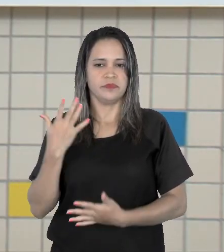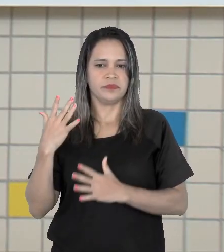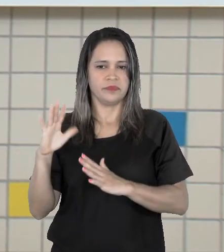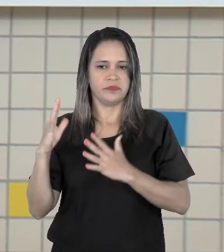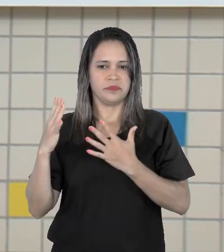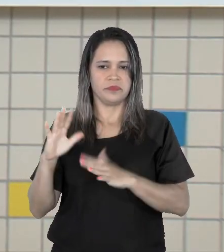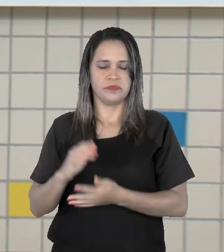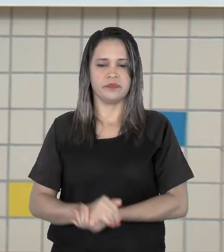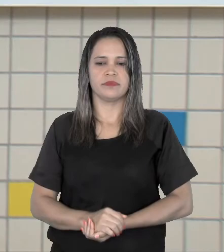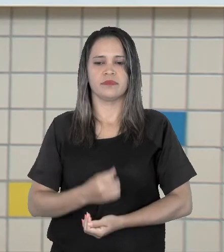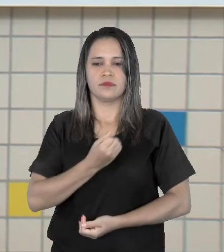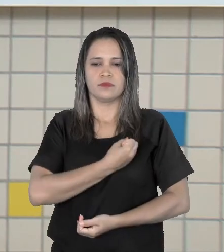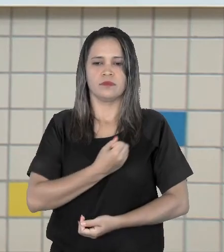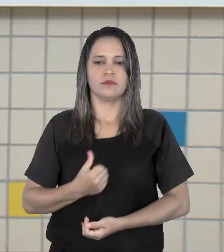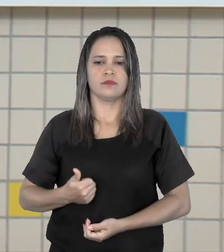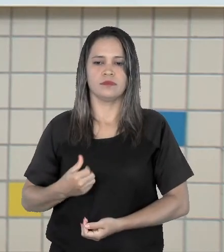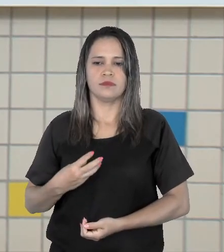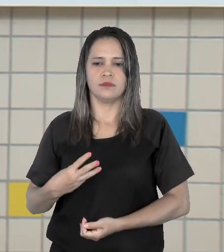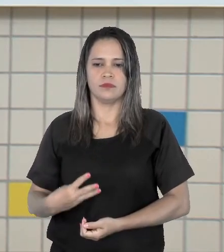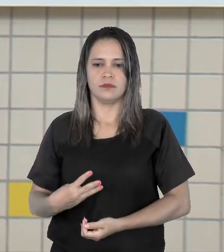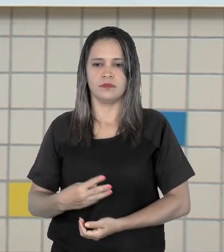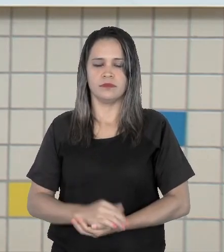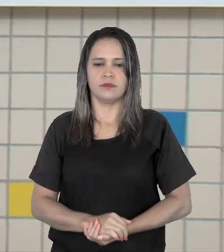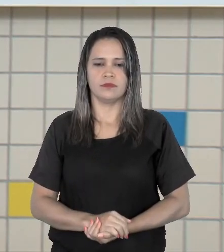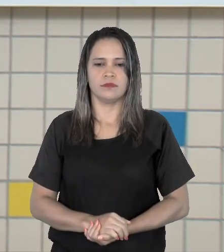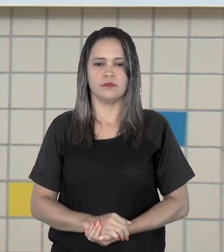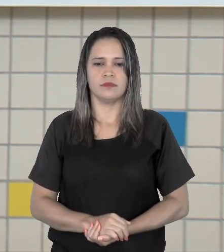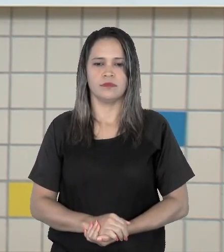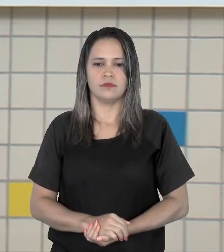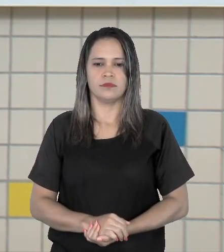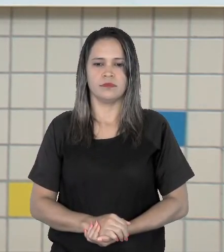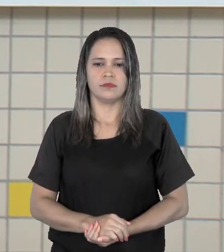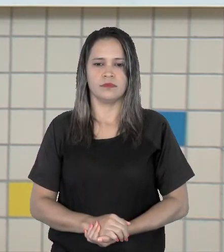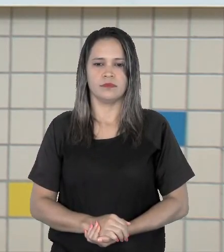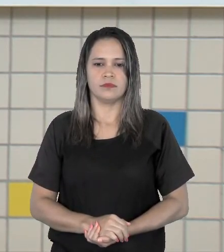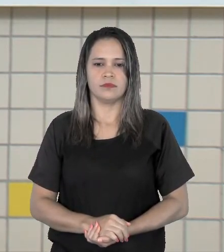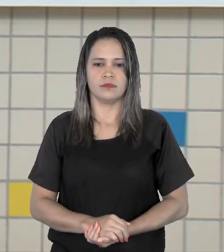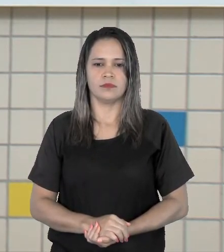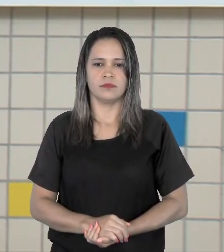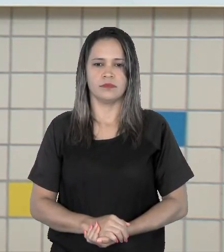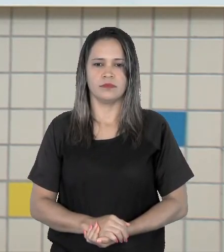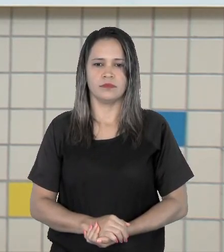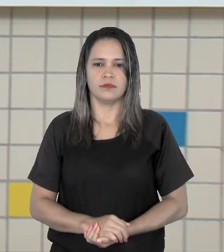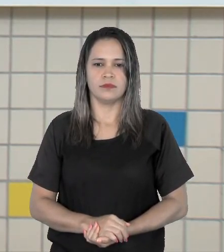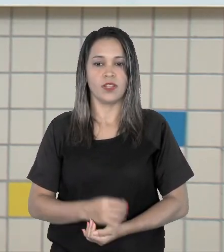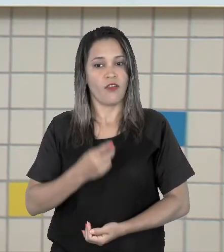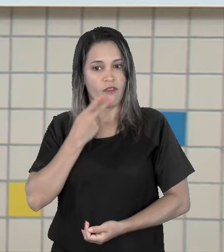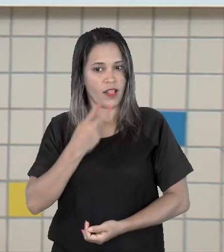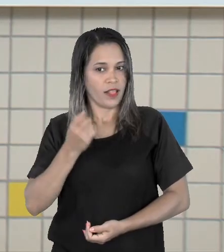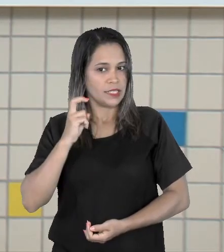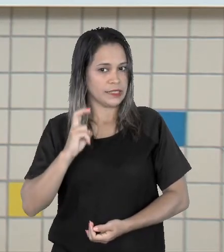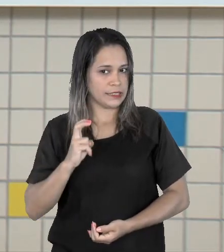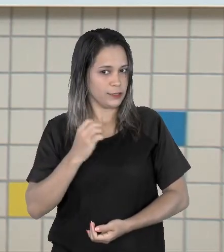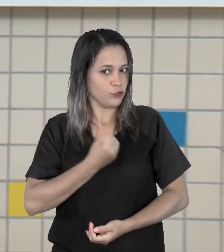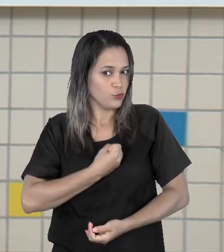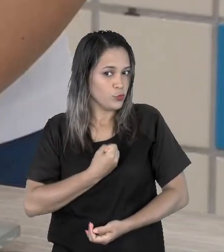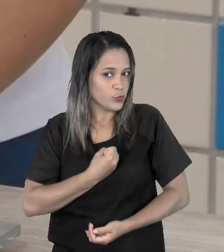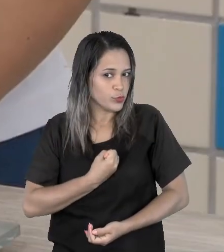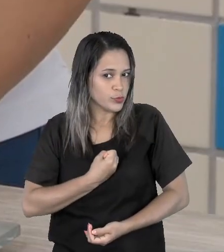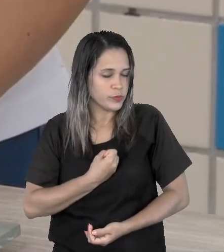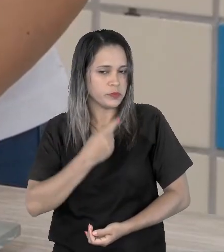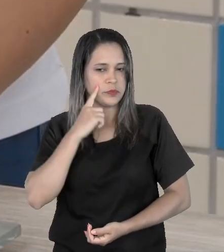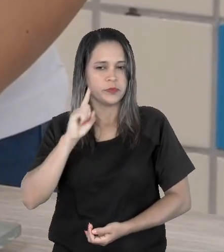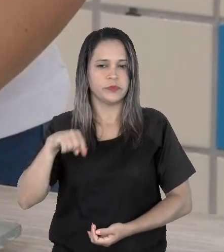Parabéns, o número 13. Então, vou colocar aqui. Eu falei que eram 5 números, né? Vamos pro próximo.